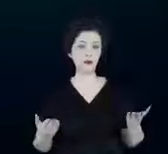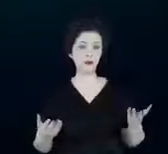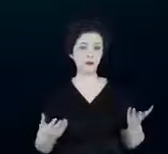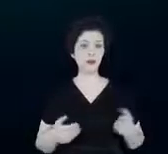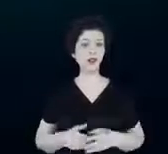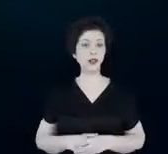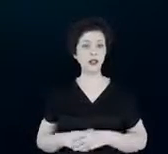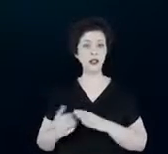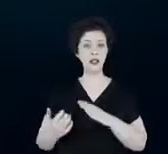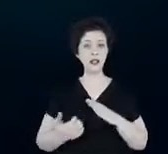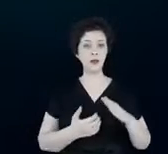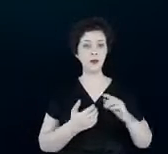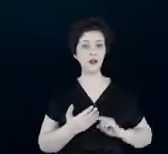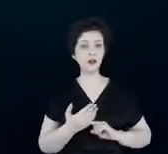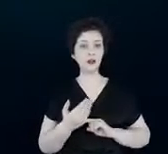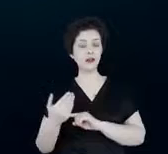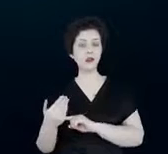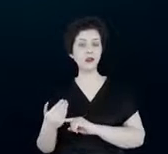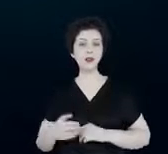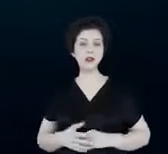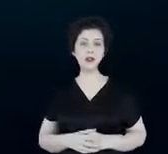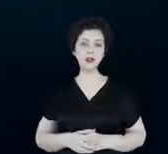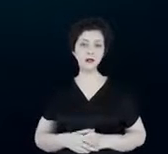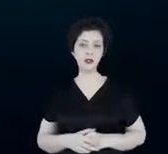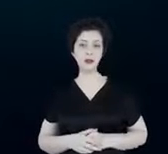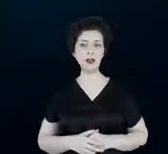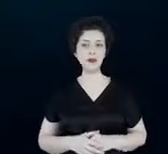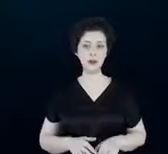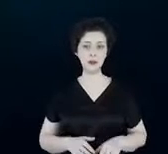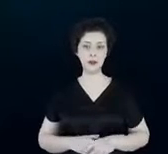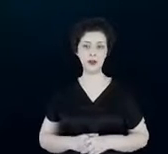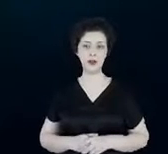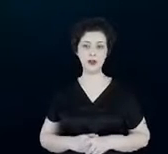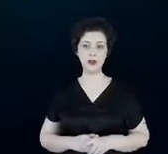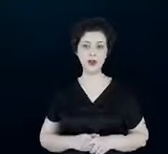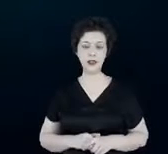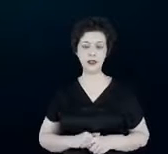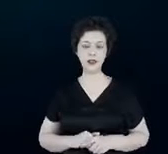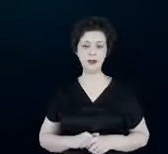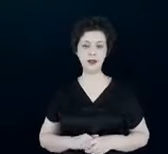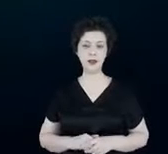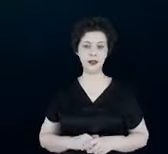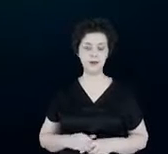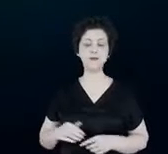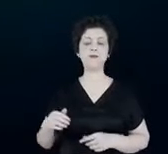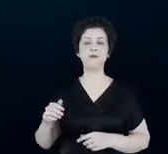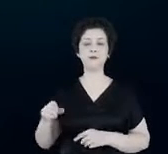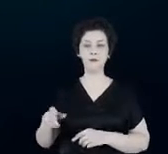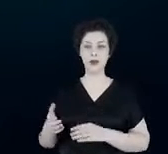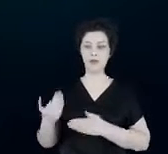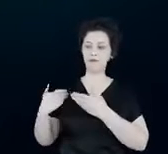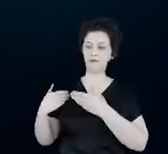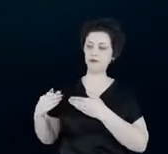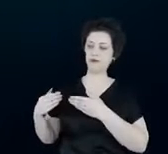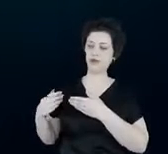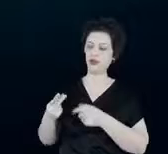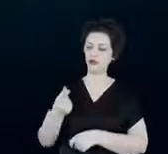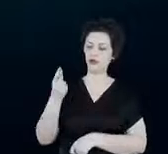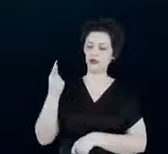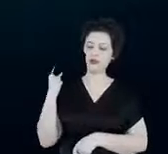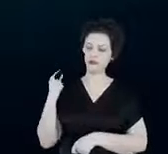empresas de tecnologia vem inovando Mas também como empresas né analógica que vem se atualizando